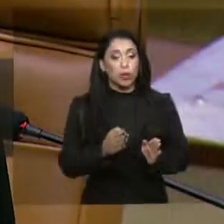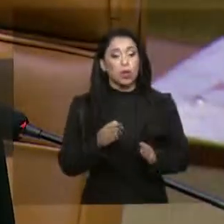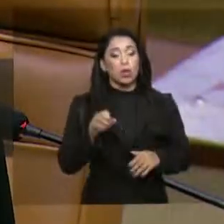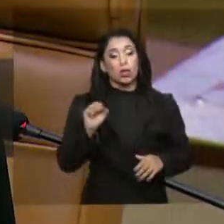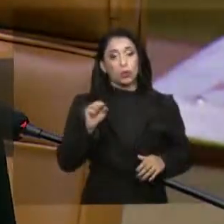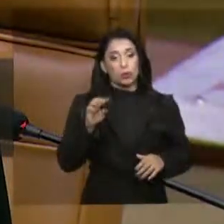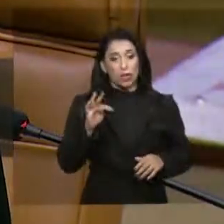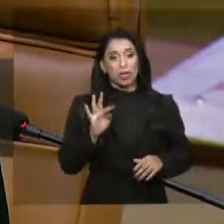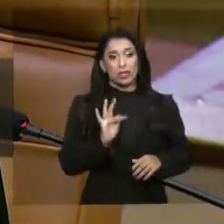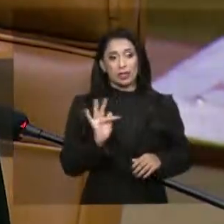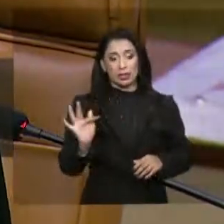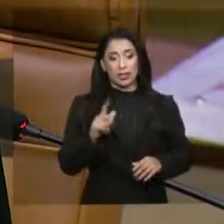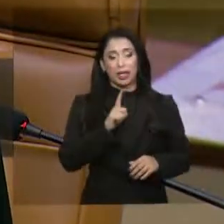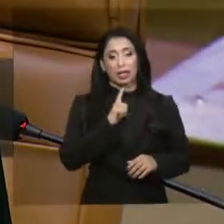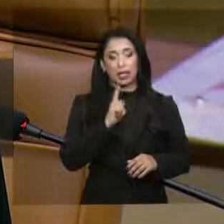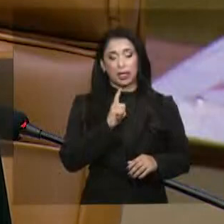Federal